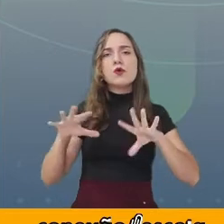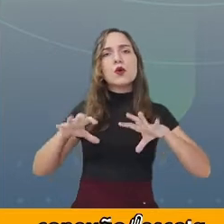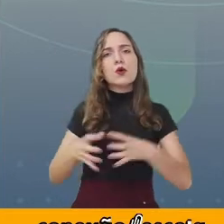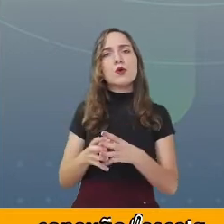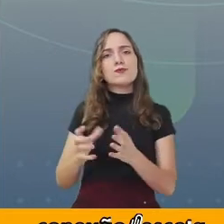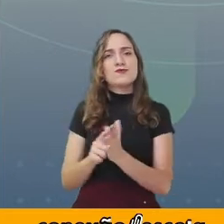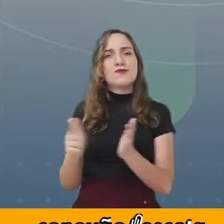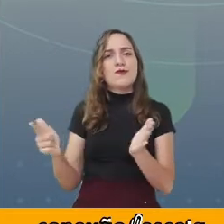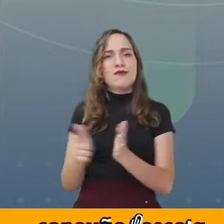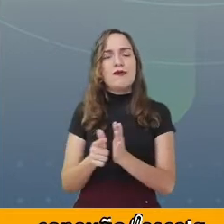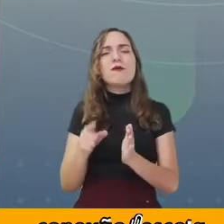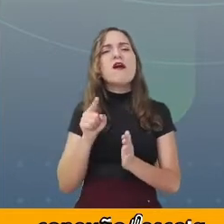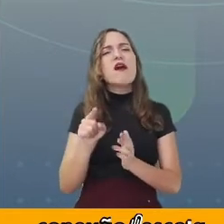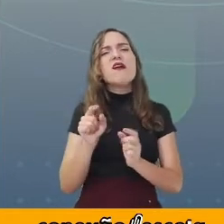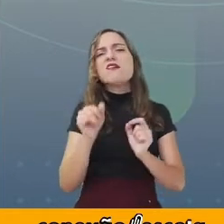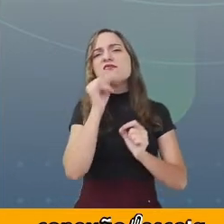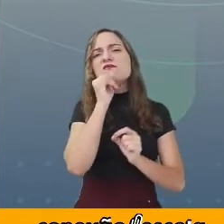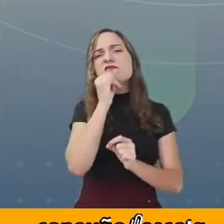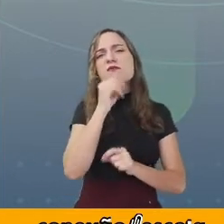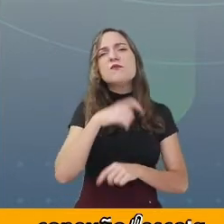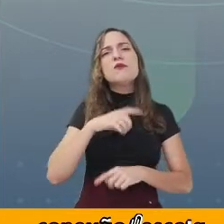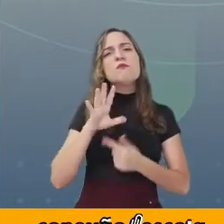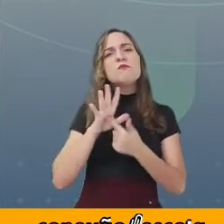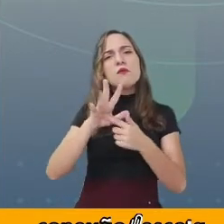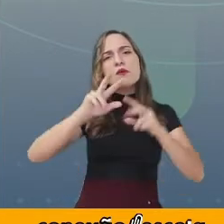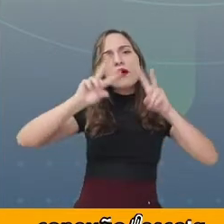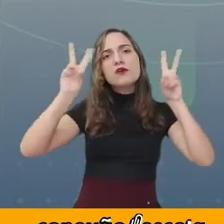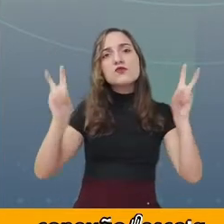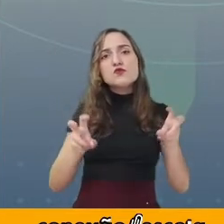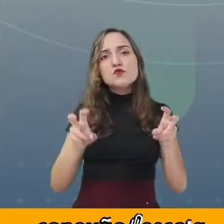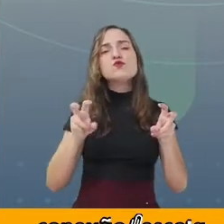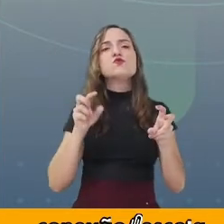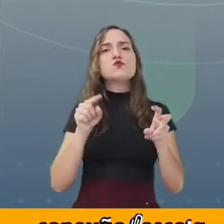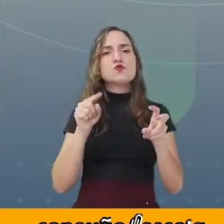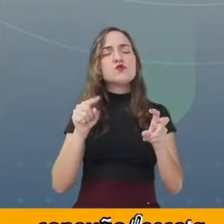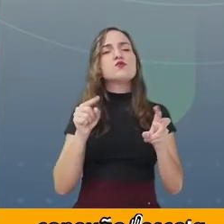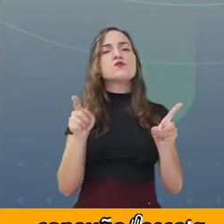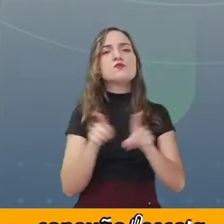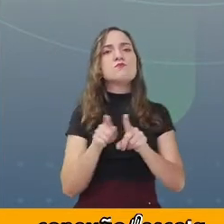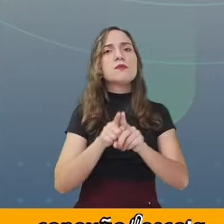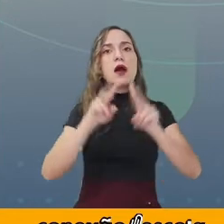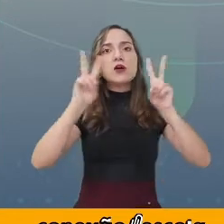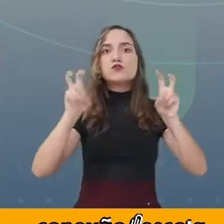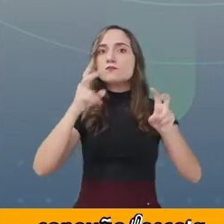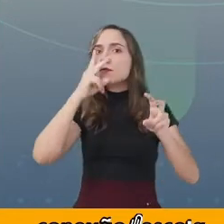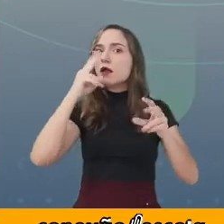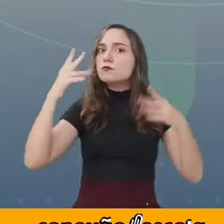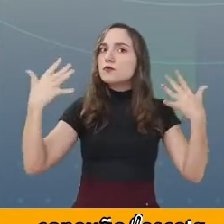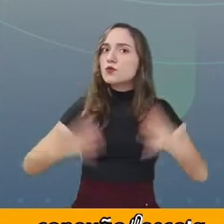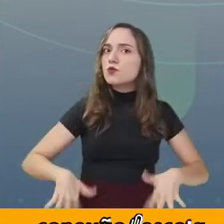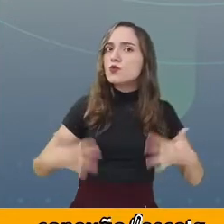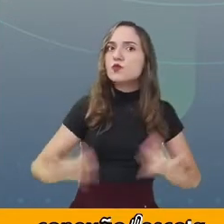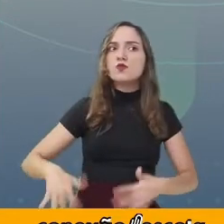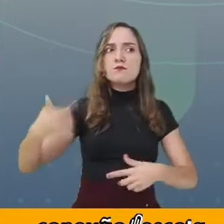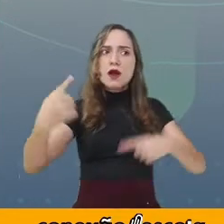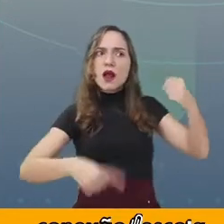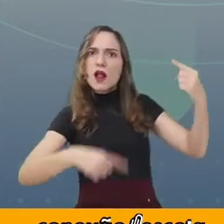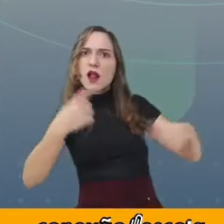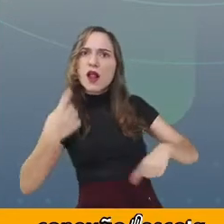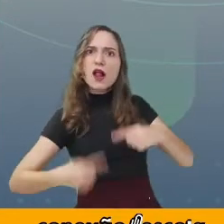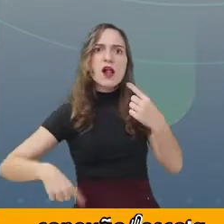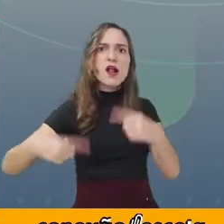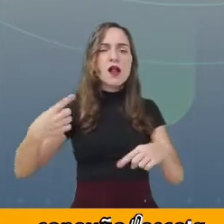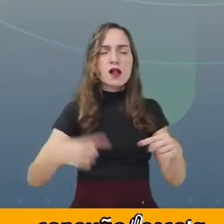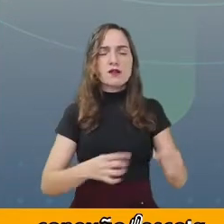usado quando há algum assunto, principalmente os assuntos mais polêmicos.